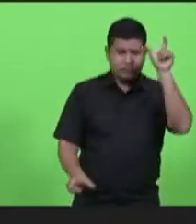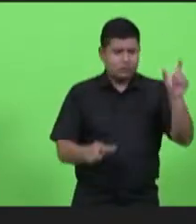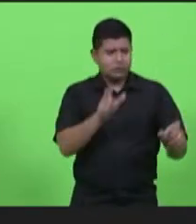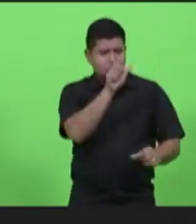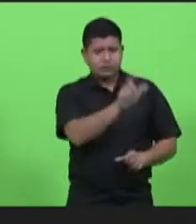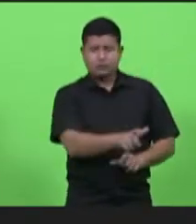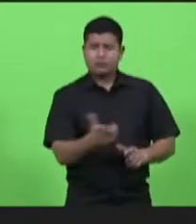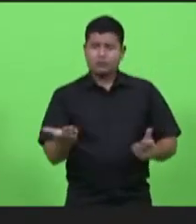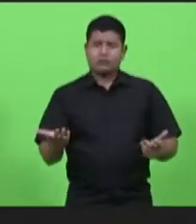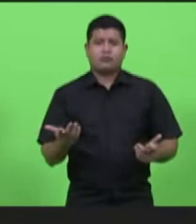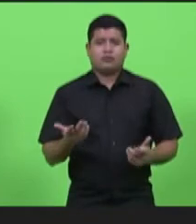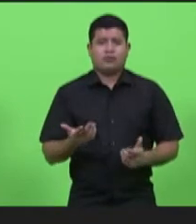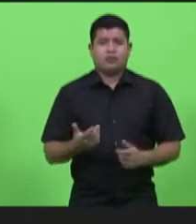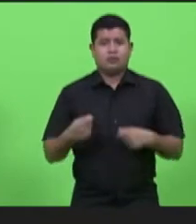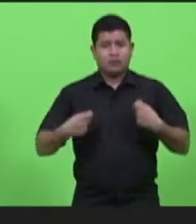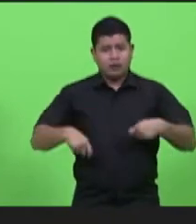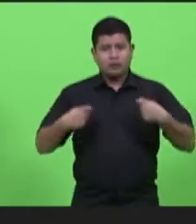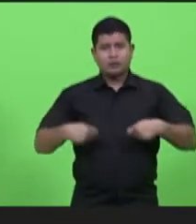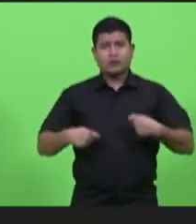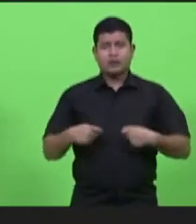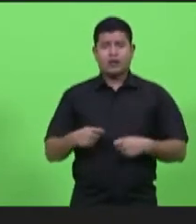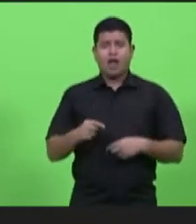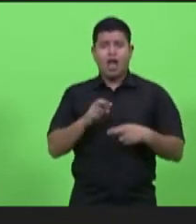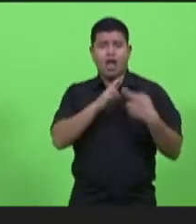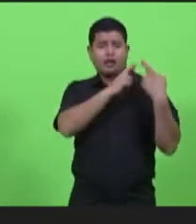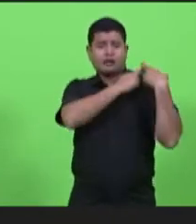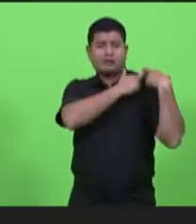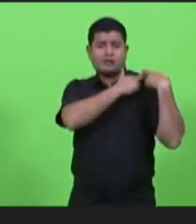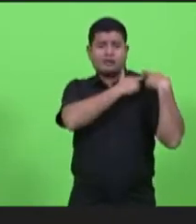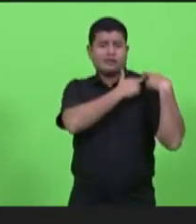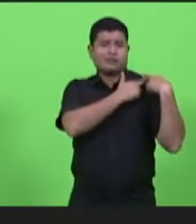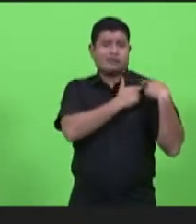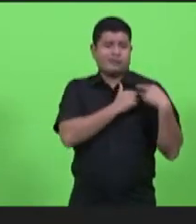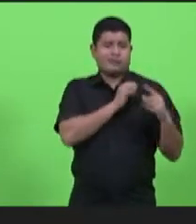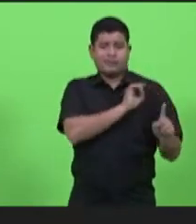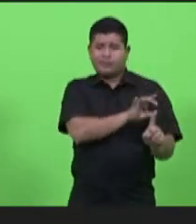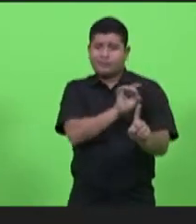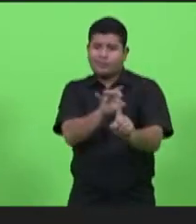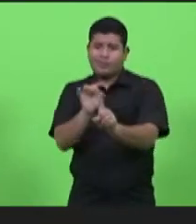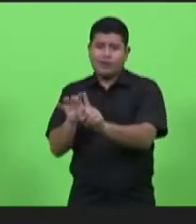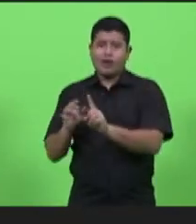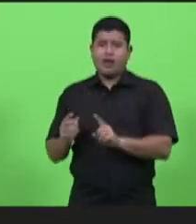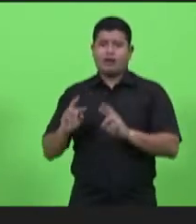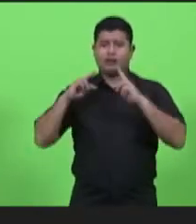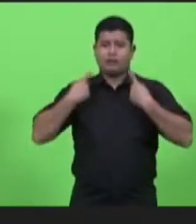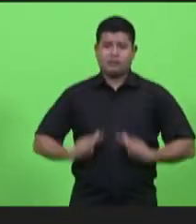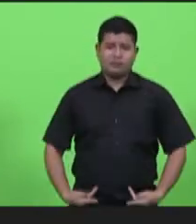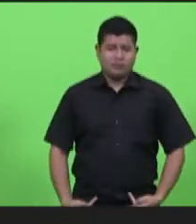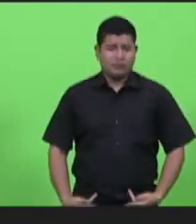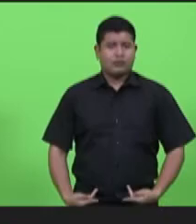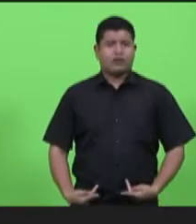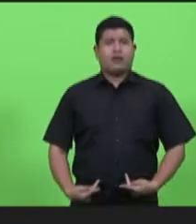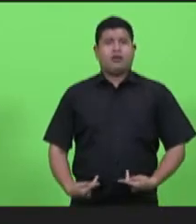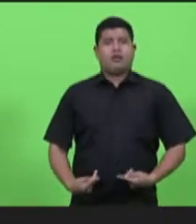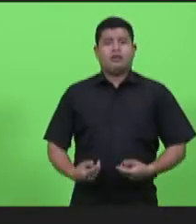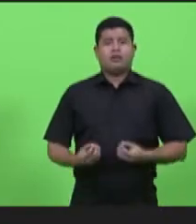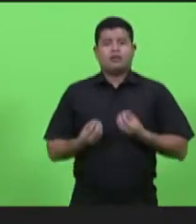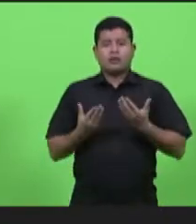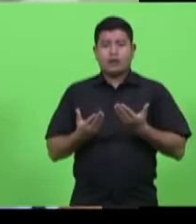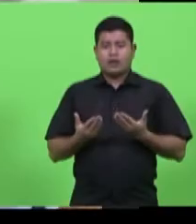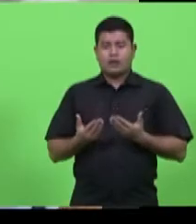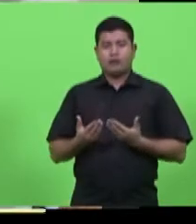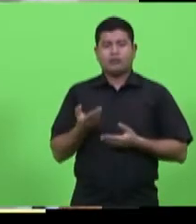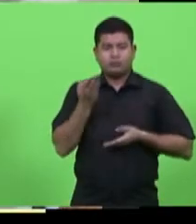a partir de agora, passa a ser uma responsabilidade individual de cada ser humano os cuidados necessários para que esse